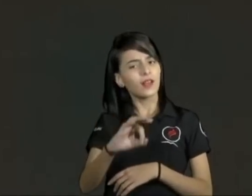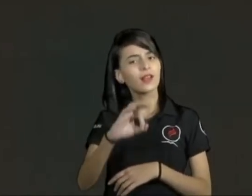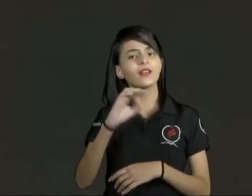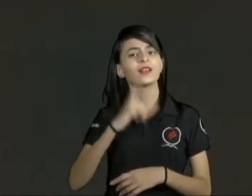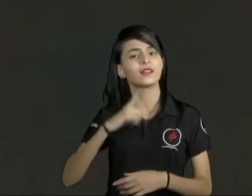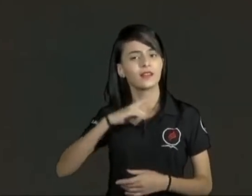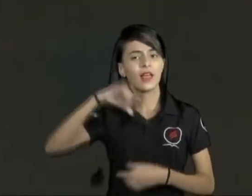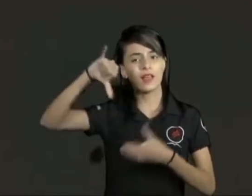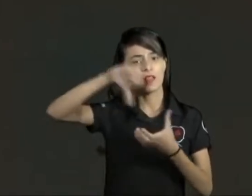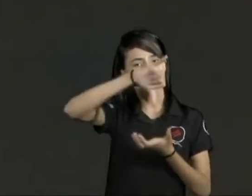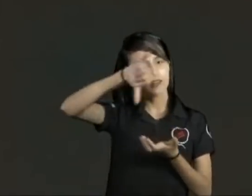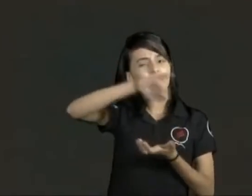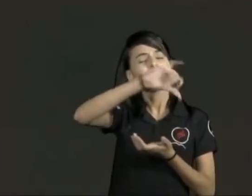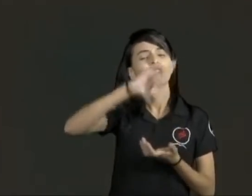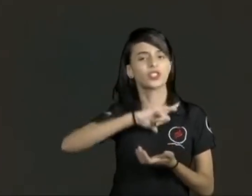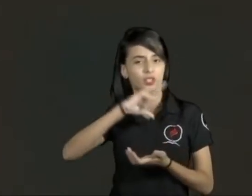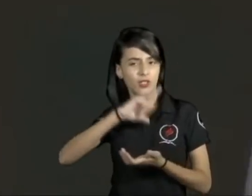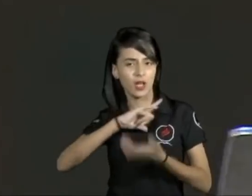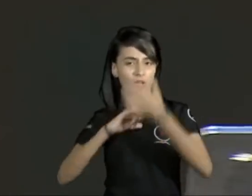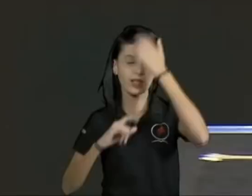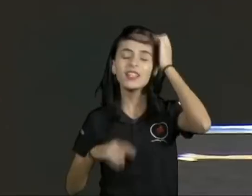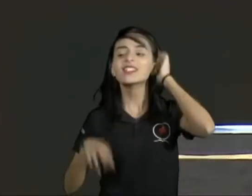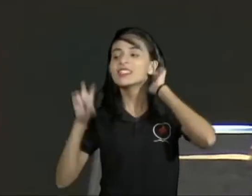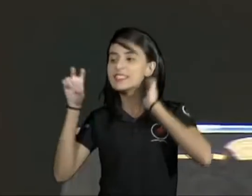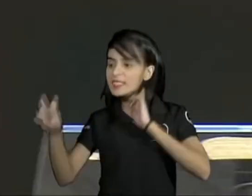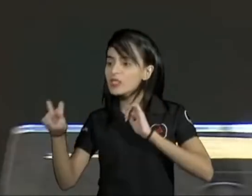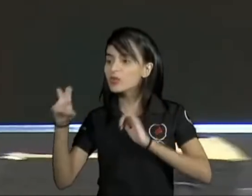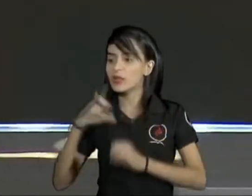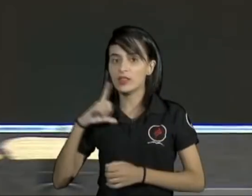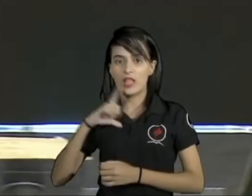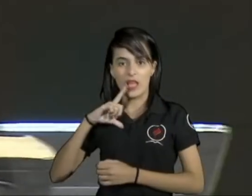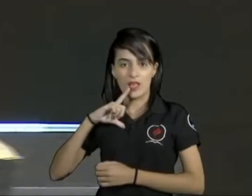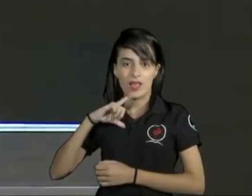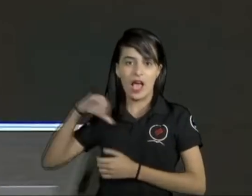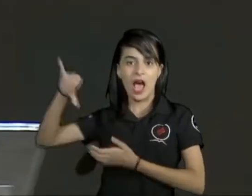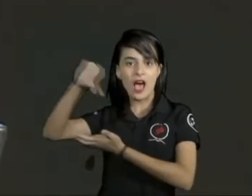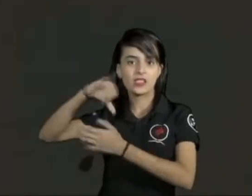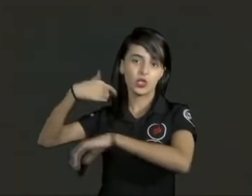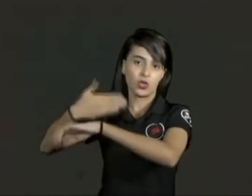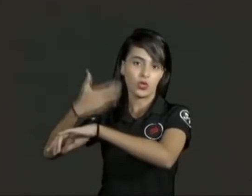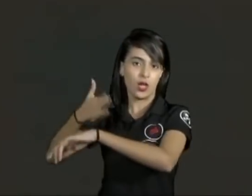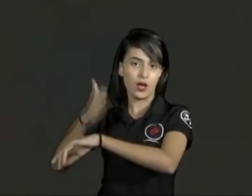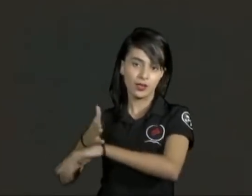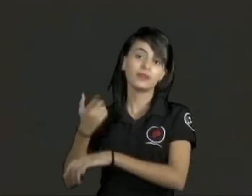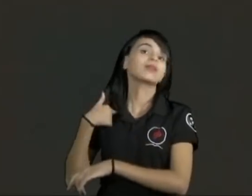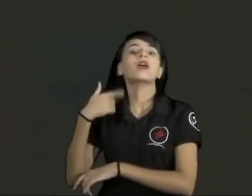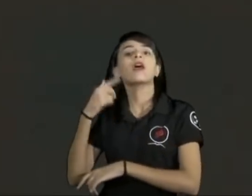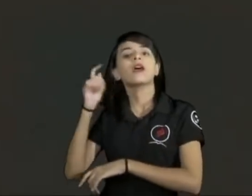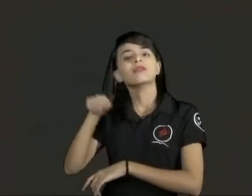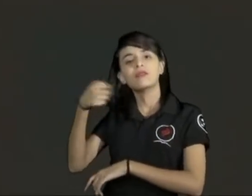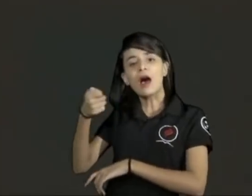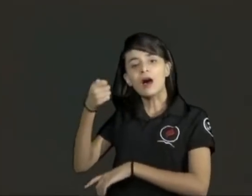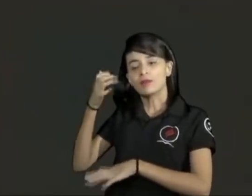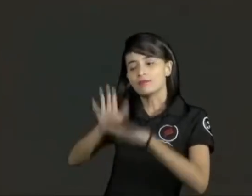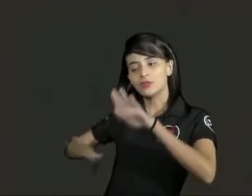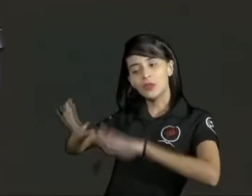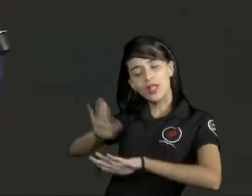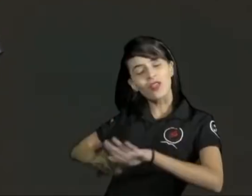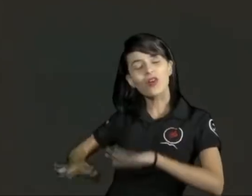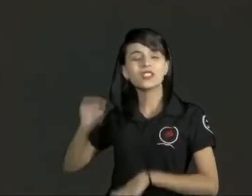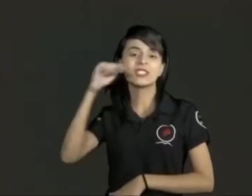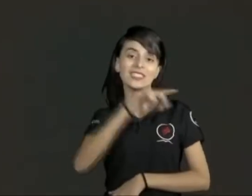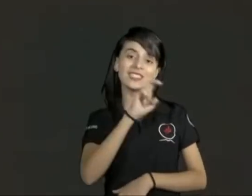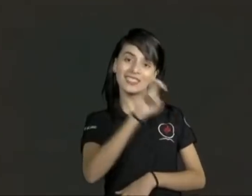azeite na lamparina cinco delas tem azeite para todo tempo chamada agir Prudente cinco